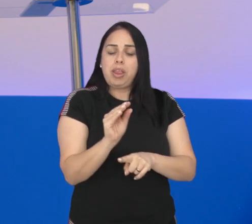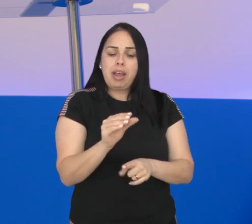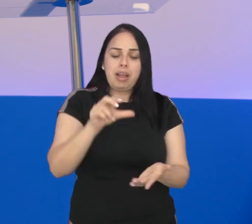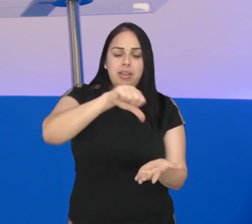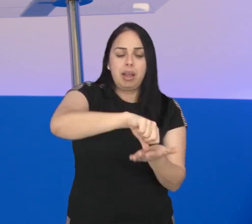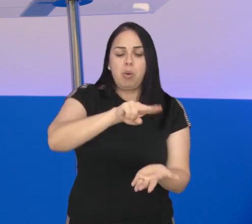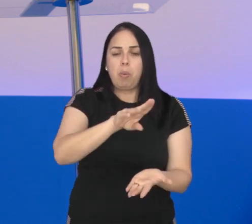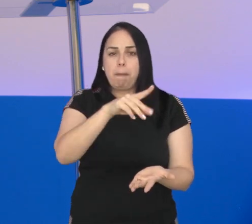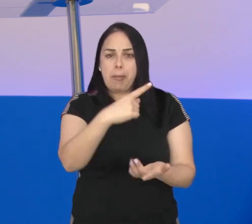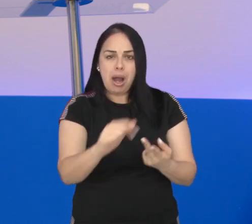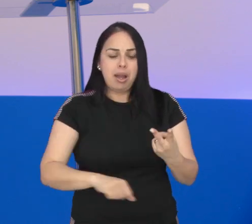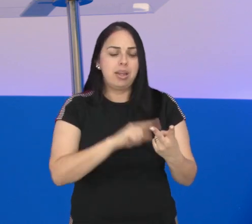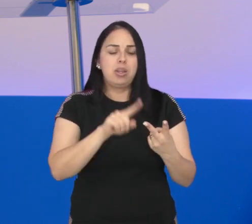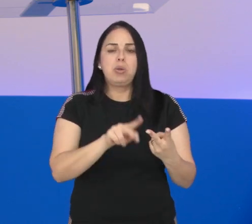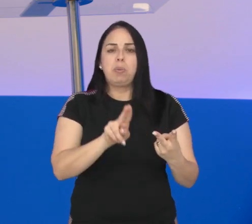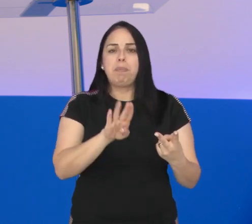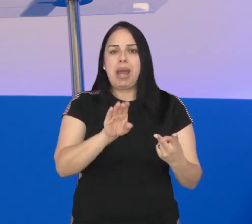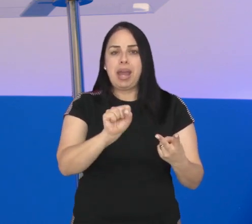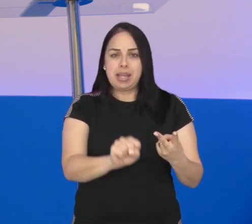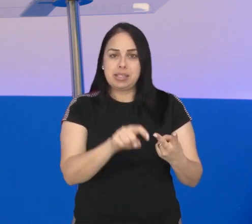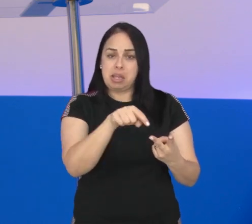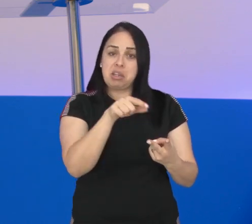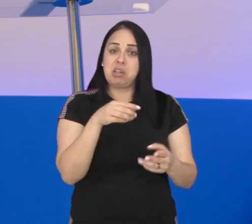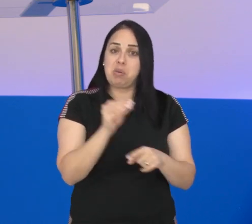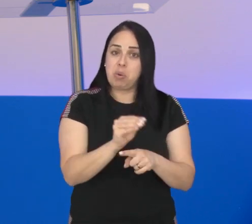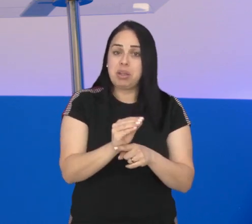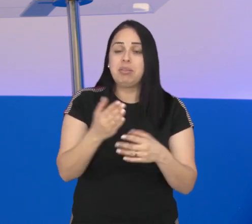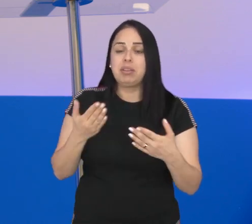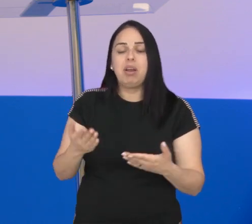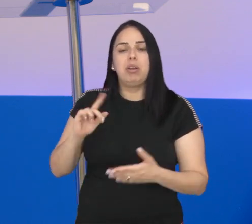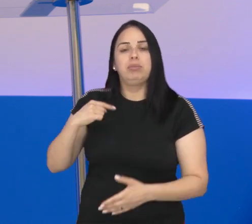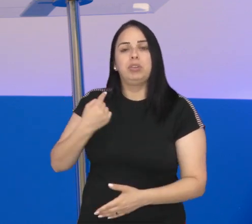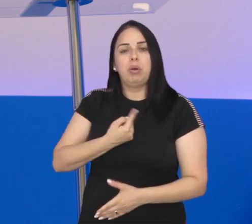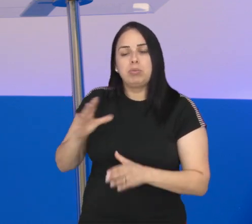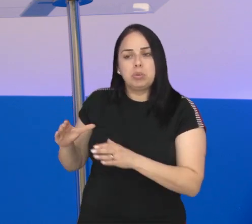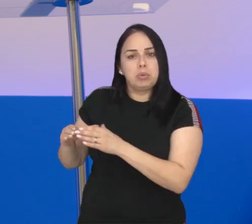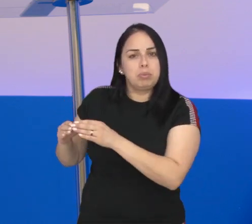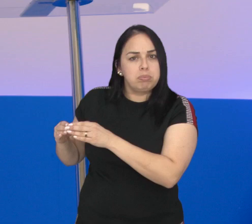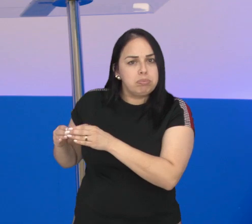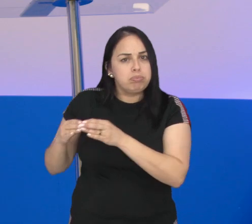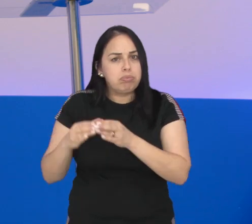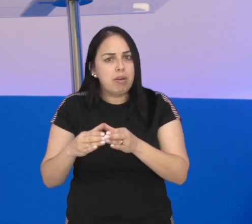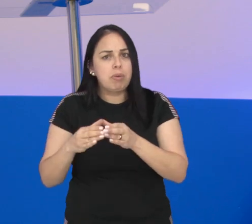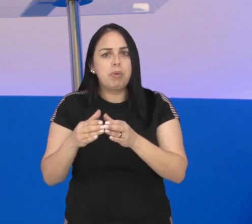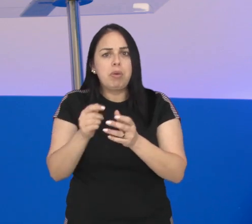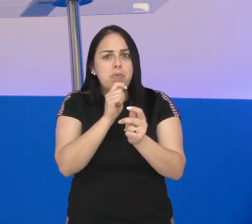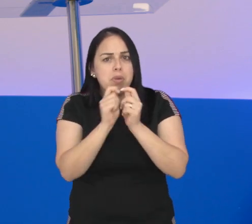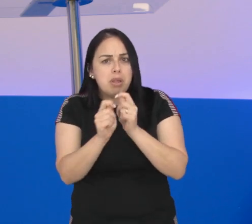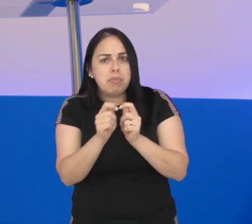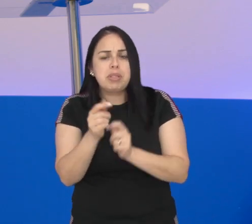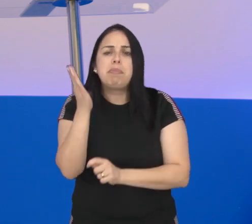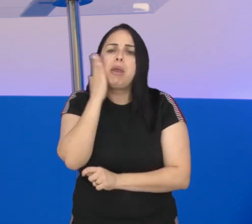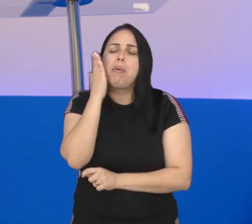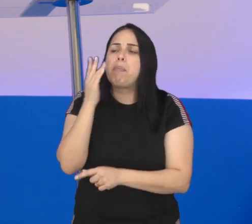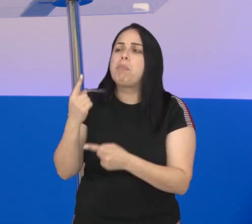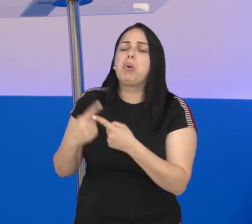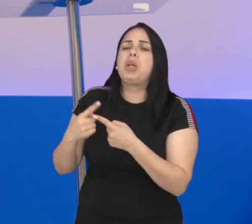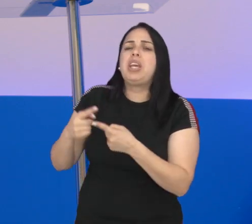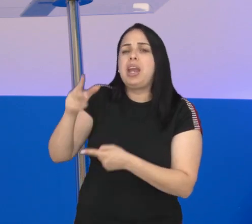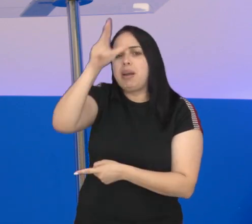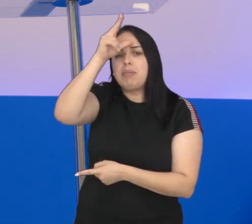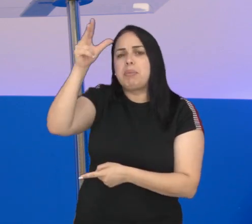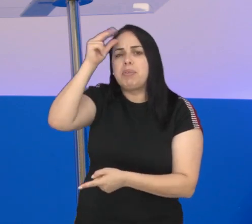pela operação de algumas UPAs e UBSs aqui da cidade. A nossa equipe de jornalismo acompanhou a reunião para entender